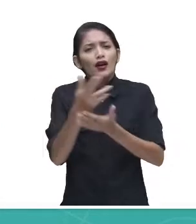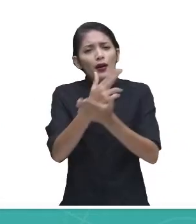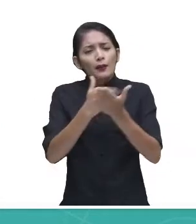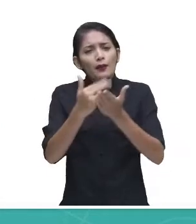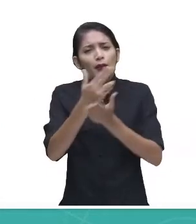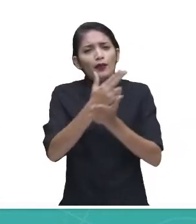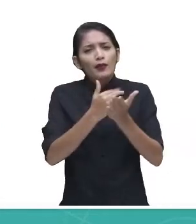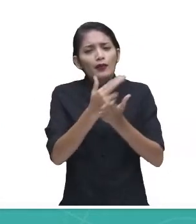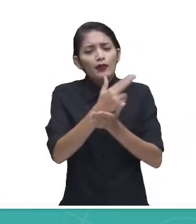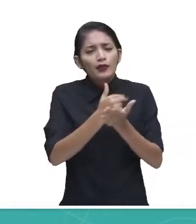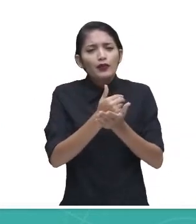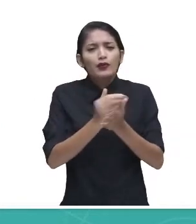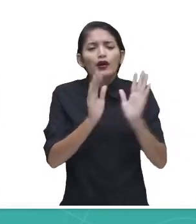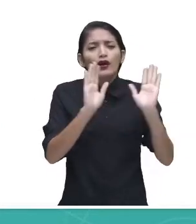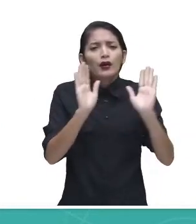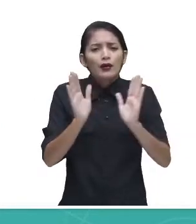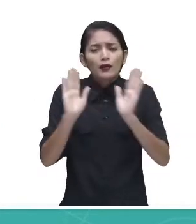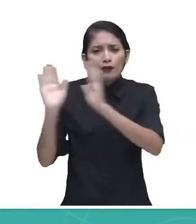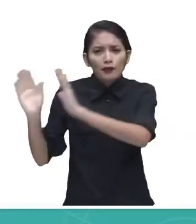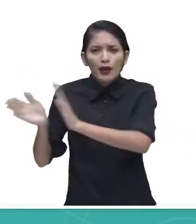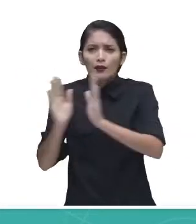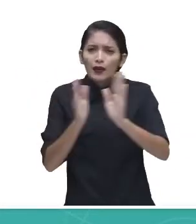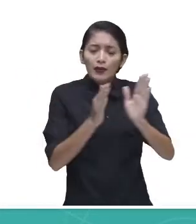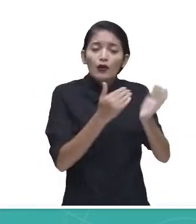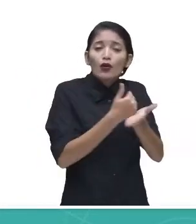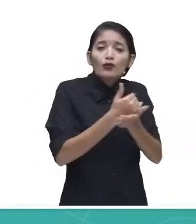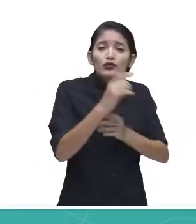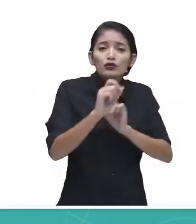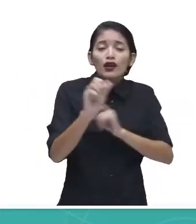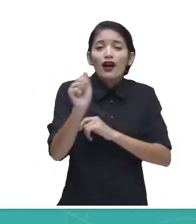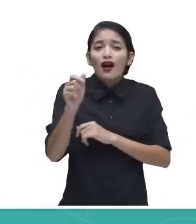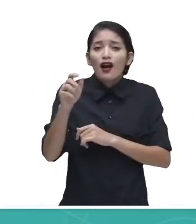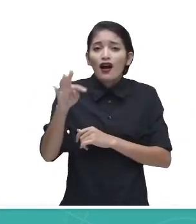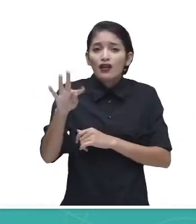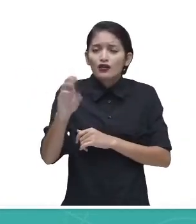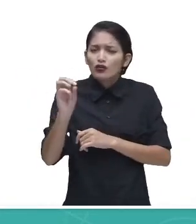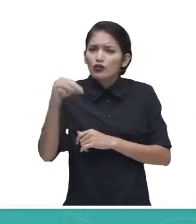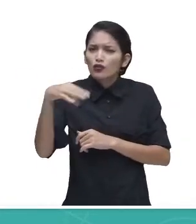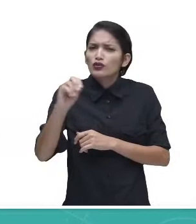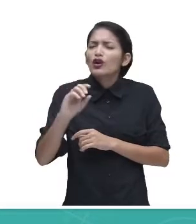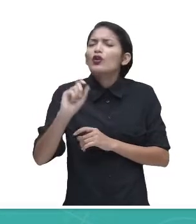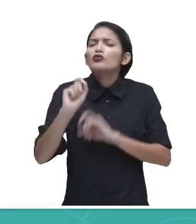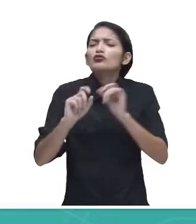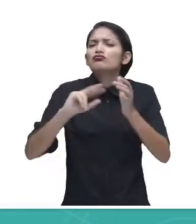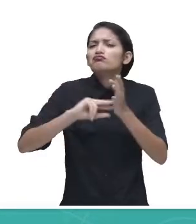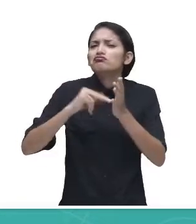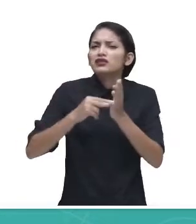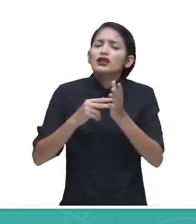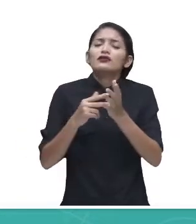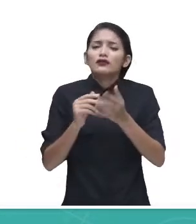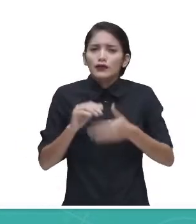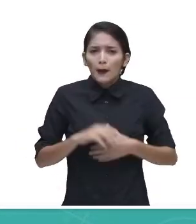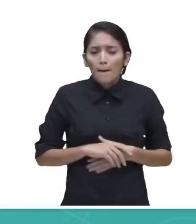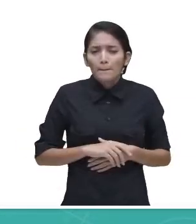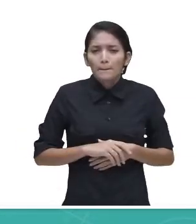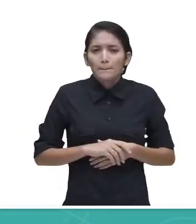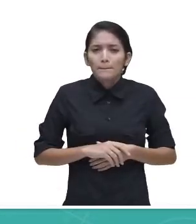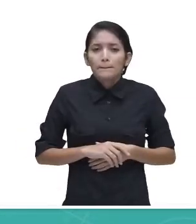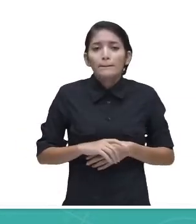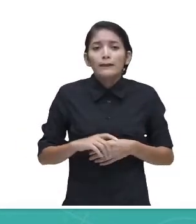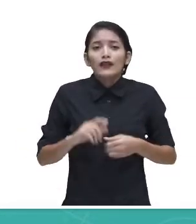viram, cada parte desse nível. A gente começou lá com átomos. E o que são os átomos? Os átomos são as